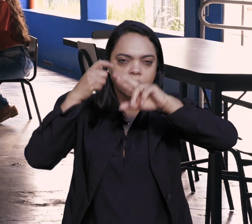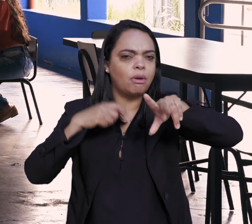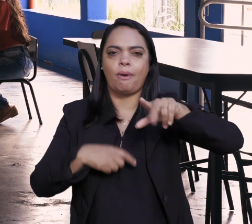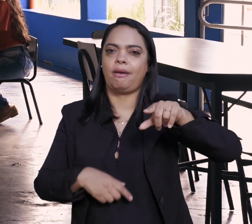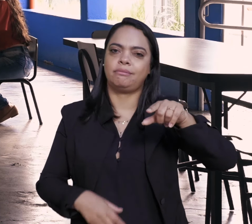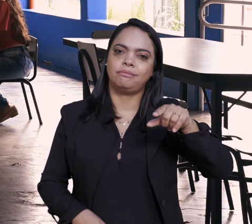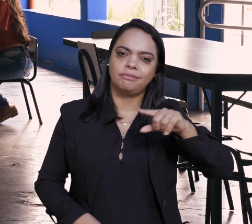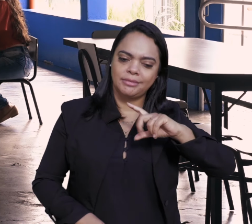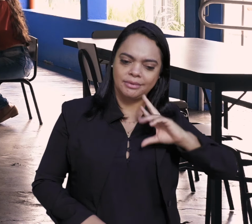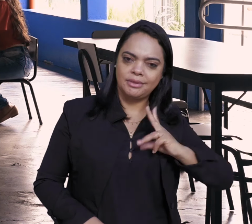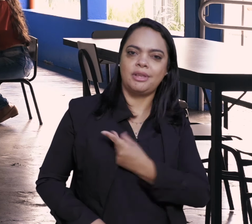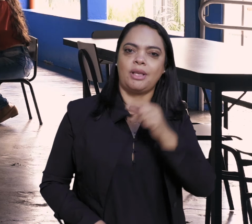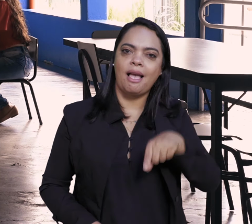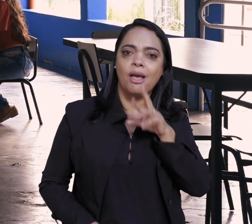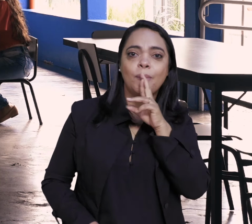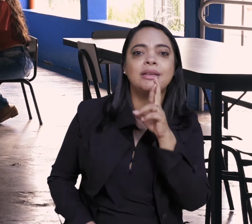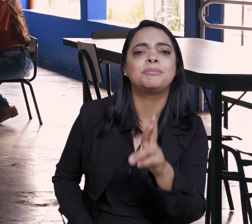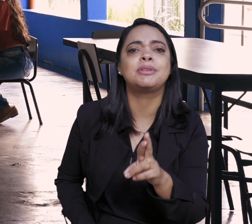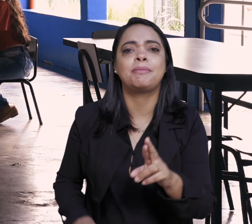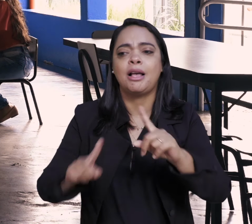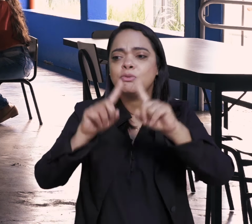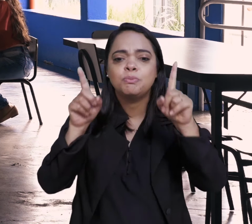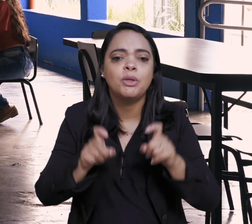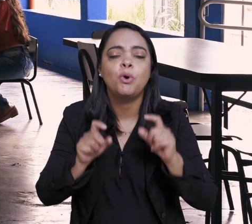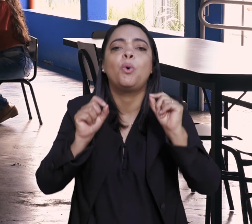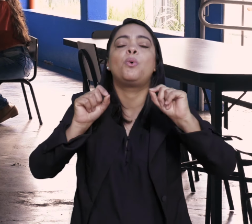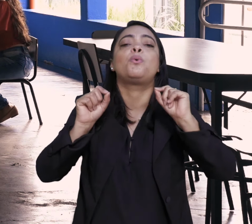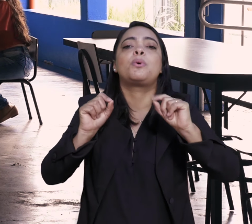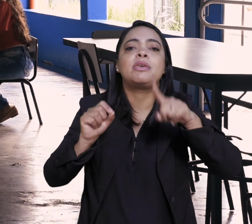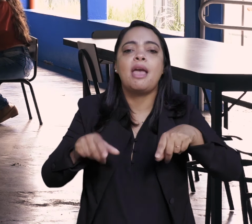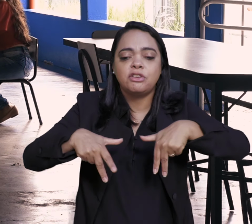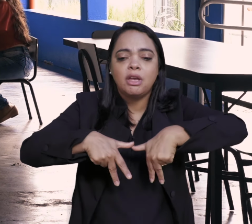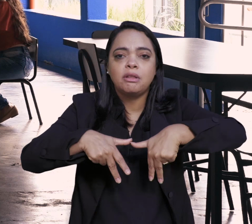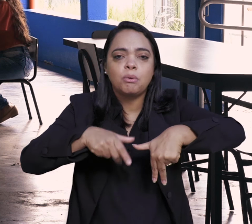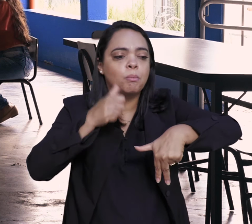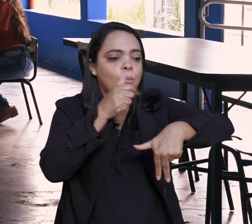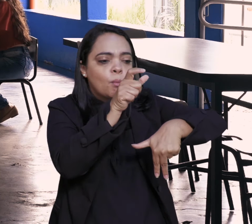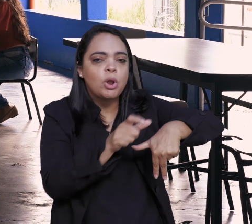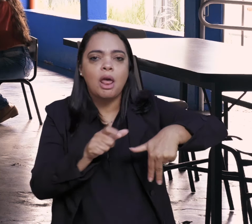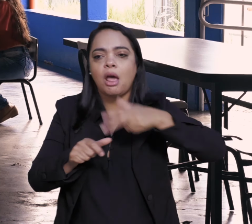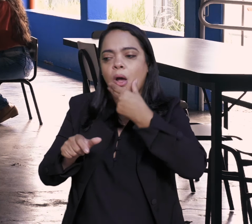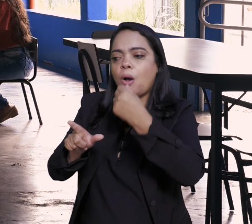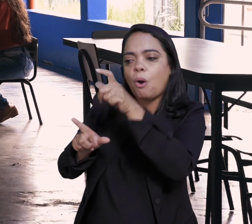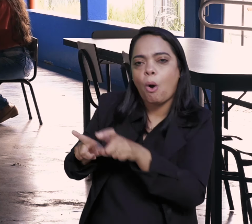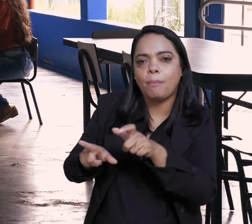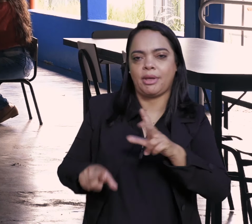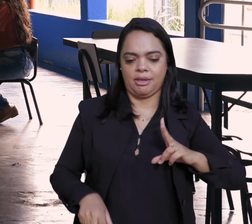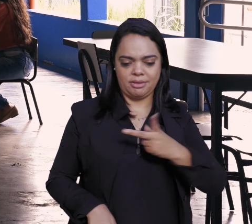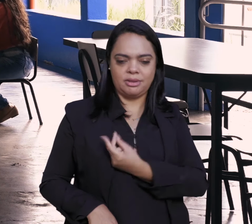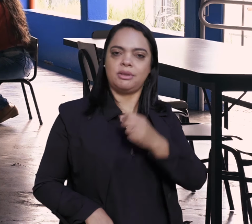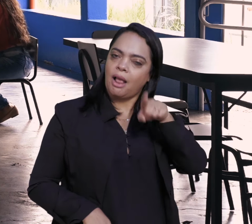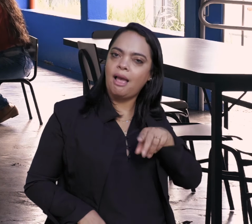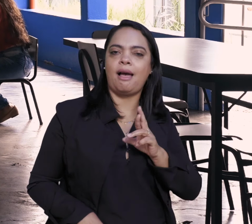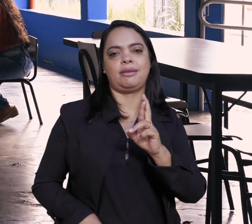uma resposta, uma resposta para o enigma do que é gênero, né? O que é homem, o que é mulher. A transexualidade, ela é uma resposta para